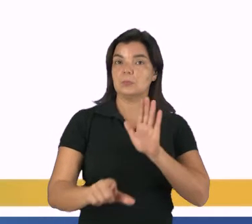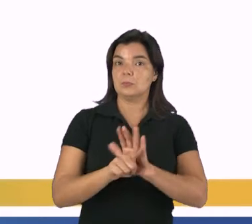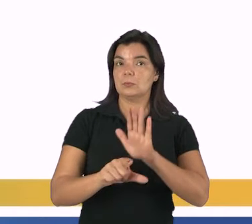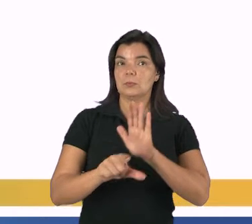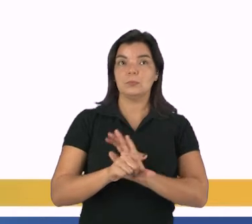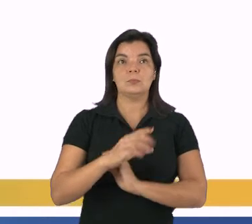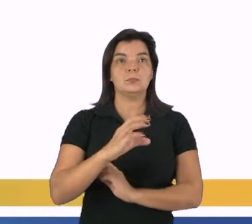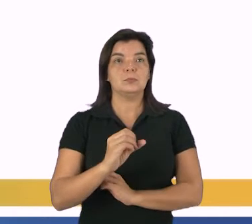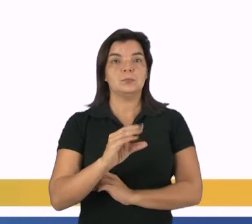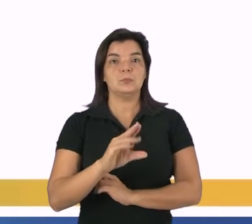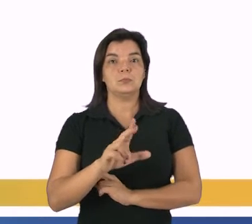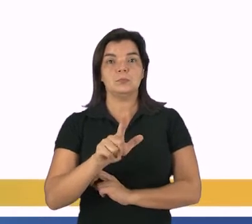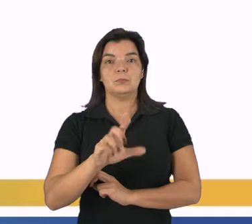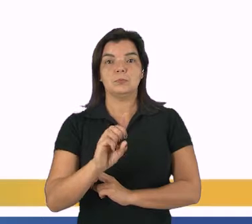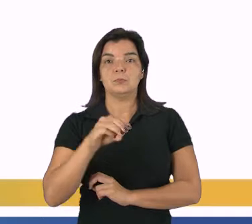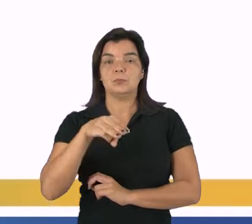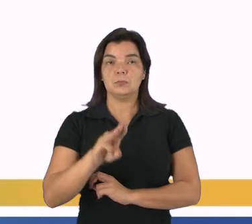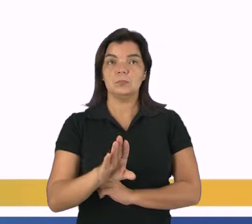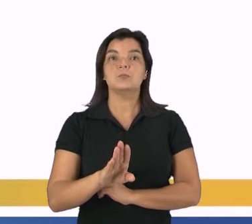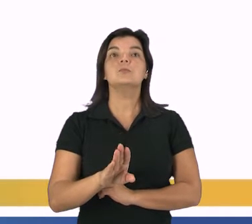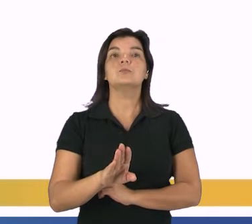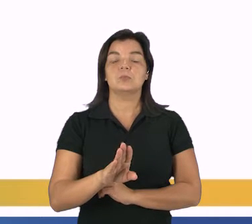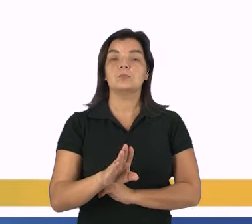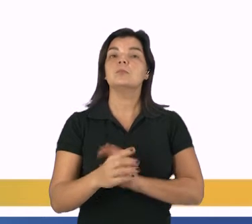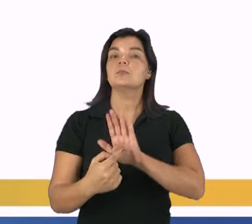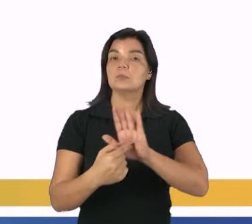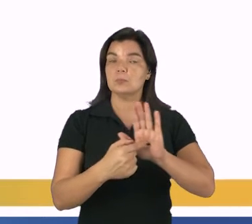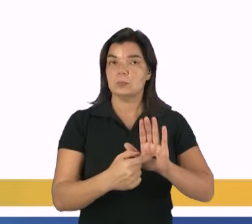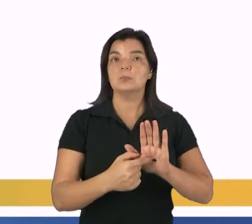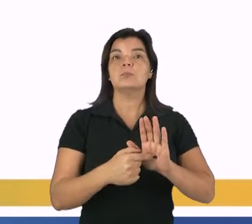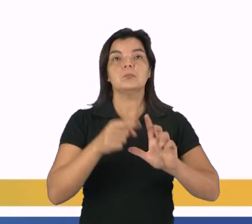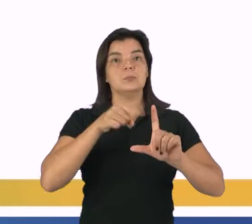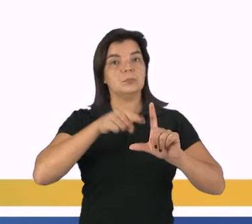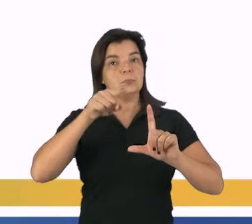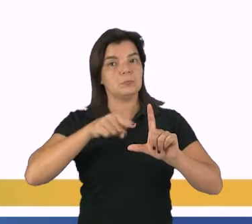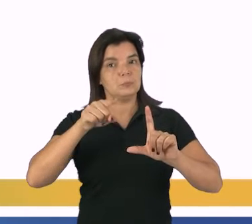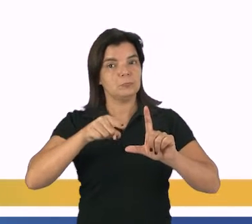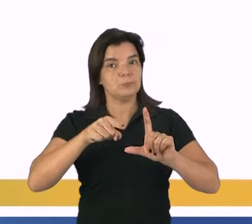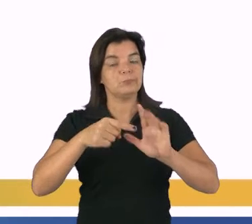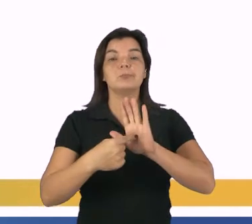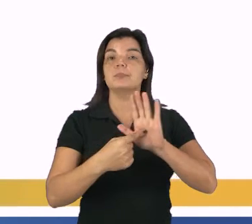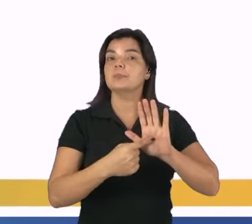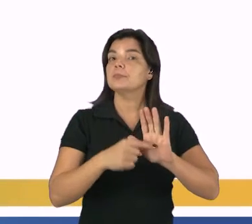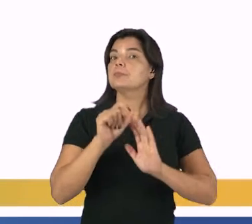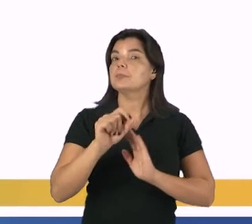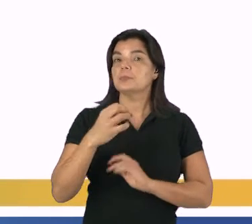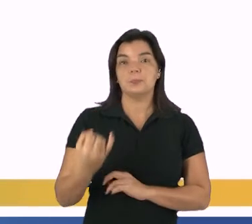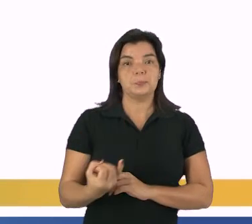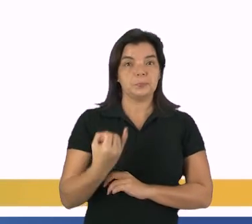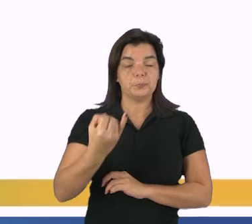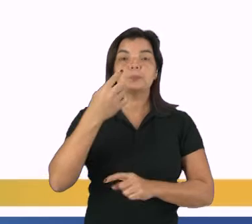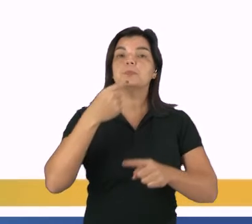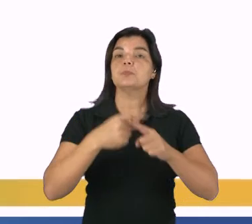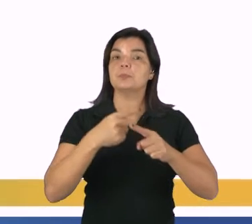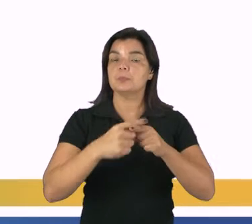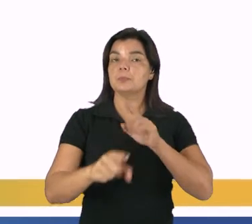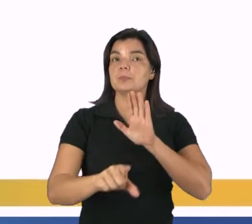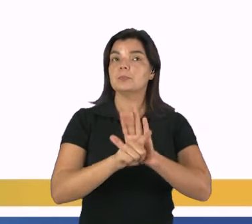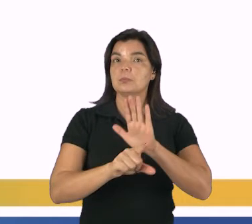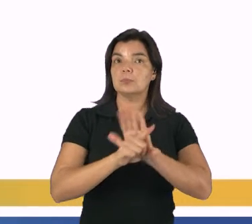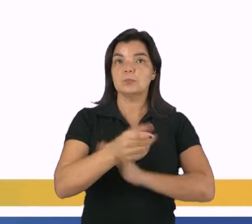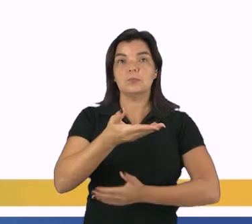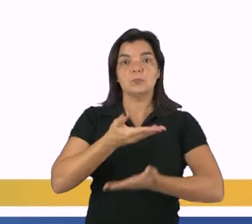tá? Veja que os cabelos dela estão arrepiando, né, arrupiando, né? Então, aparece